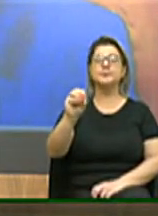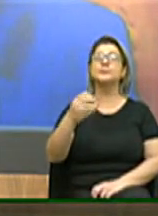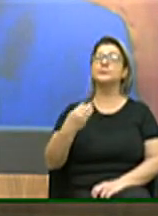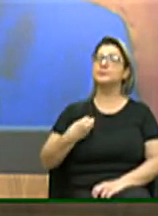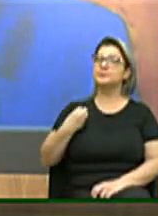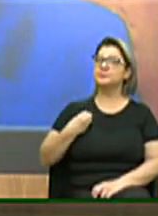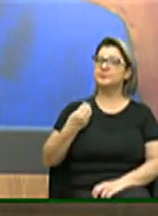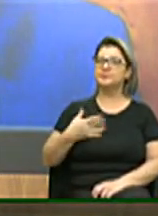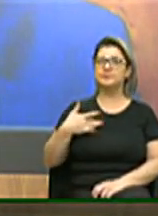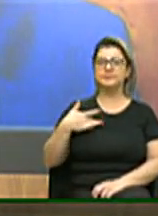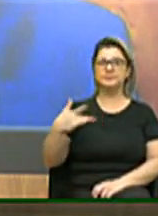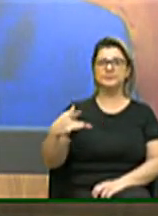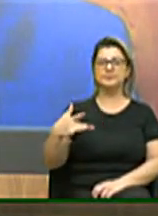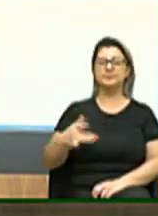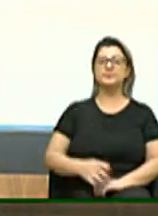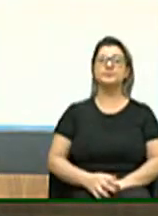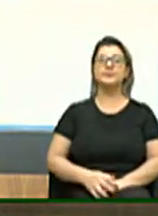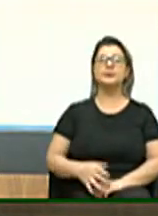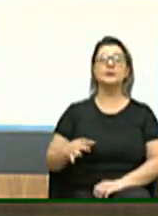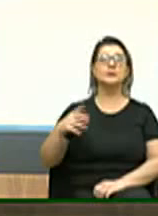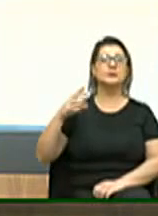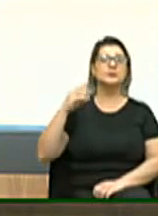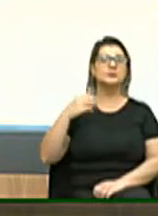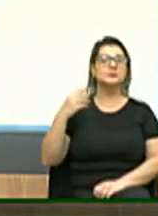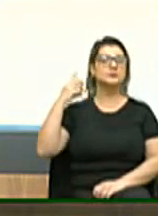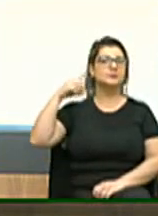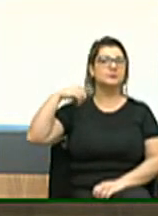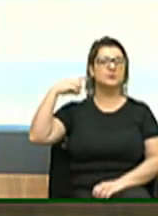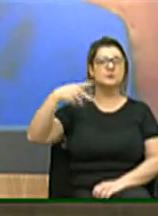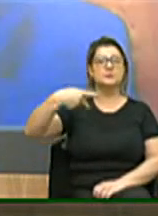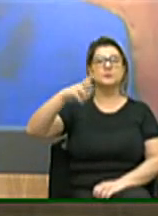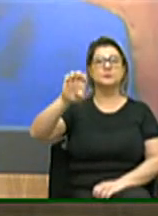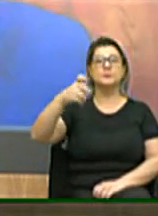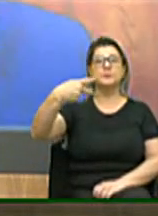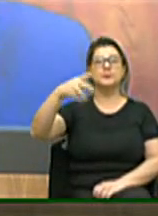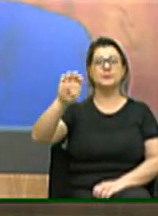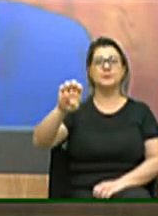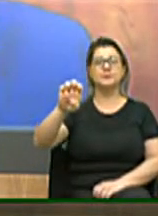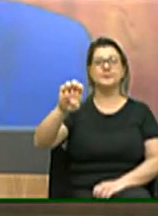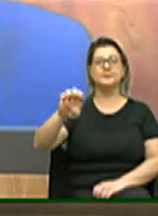Presente, presidente. Deputado Pepe Vargas.